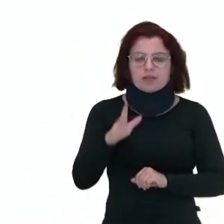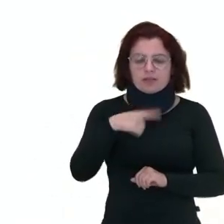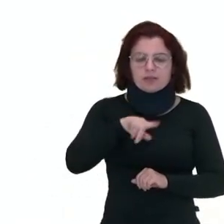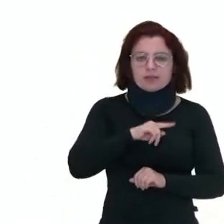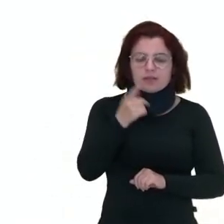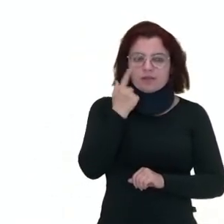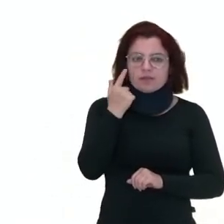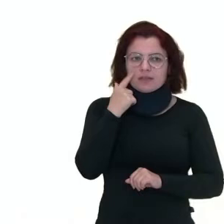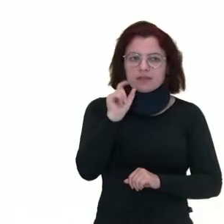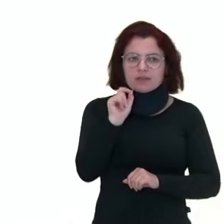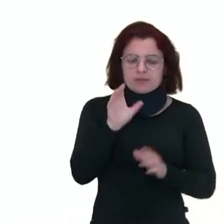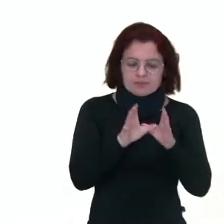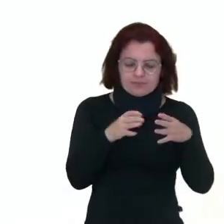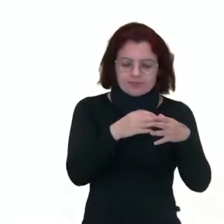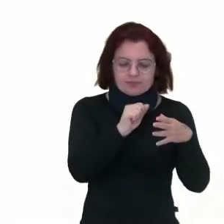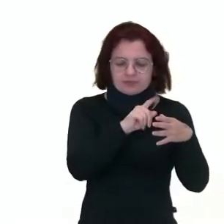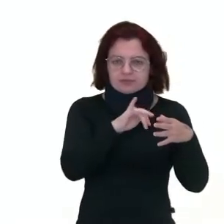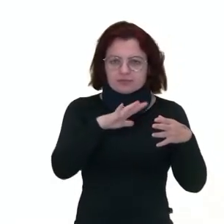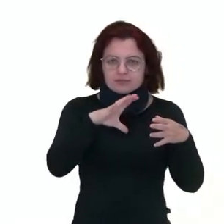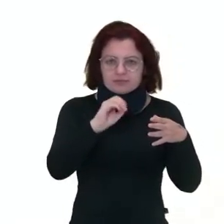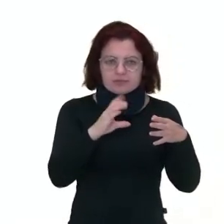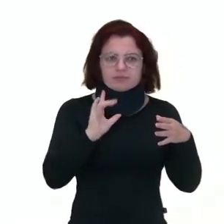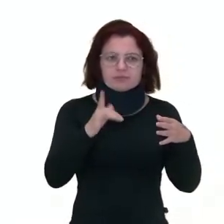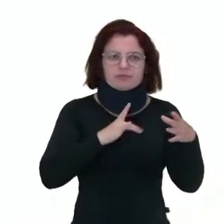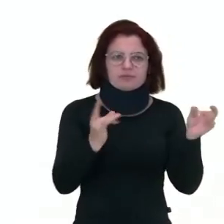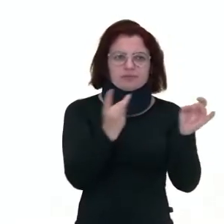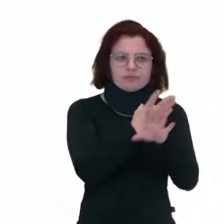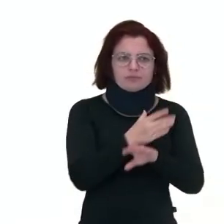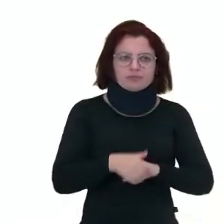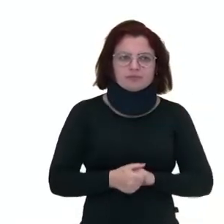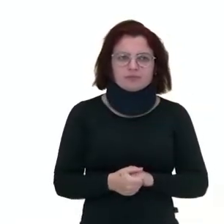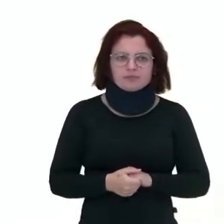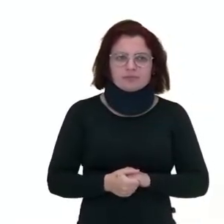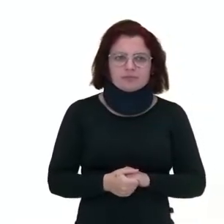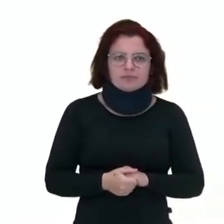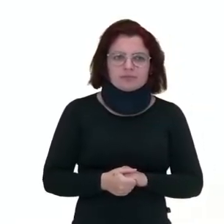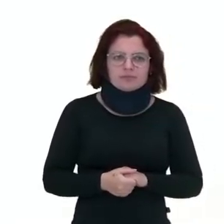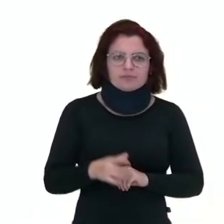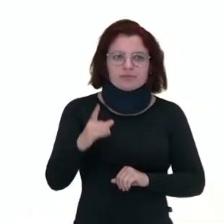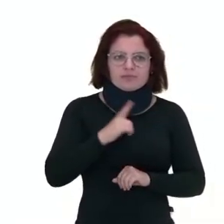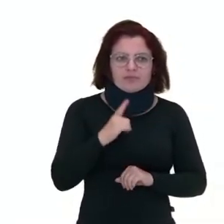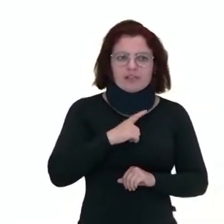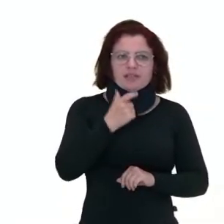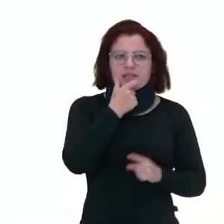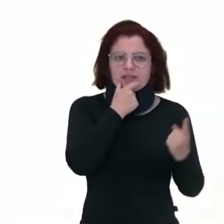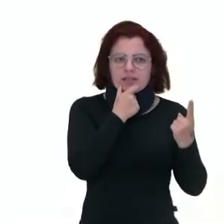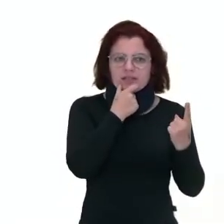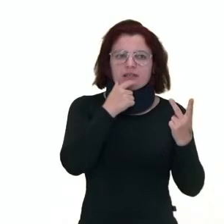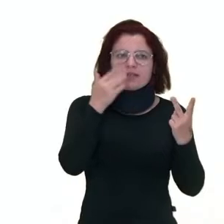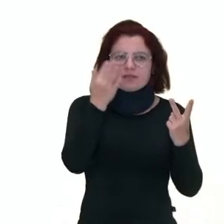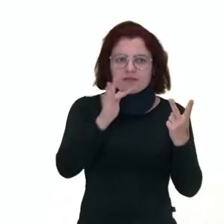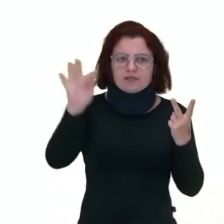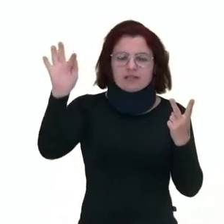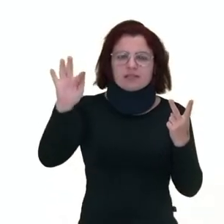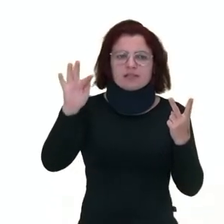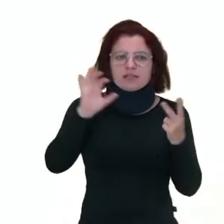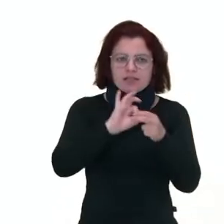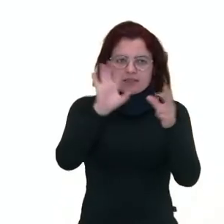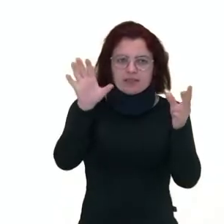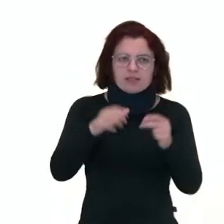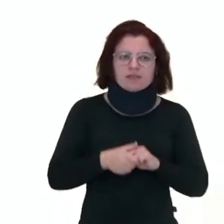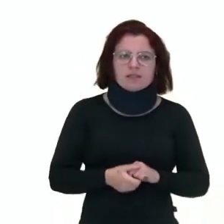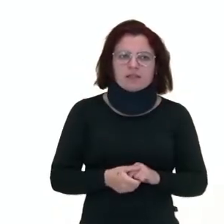ver que o grupo dos aliados está formado. De um lado, então, a gente vai ter a Inglaterra, a França livre, que não havia ainda